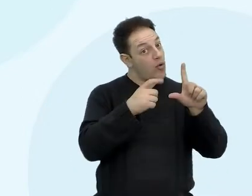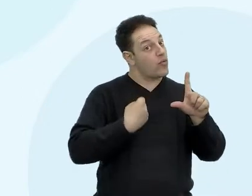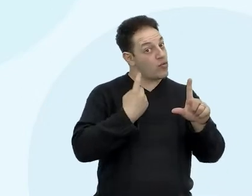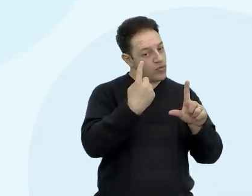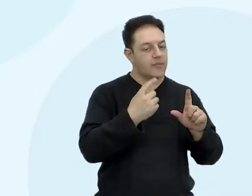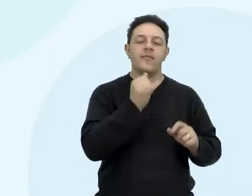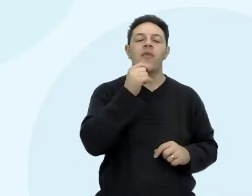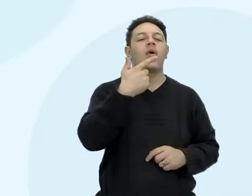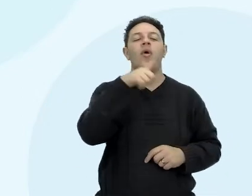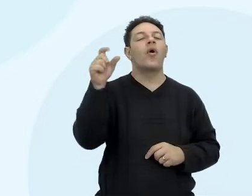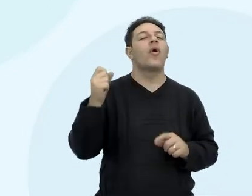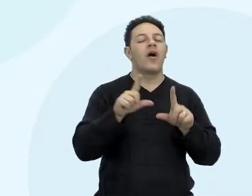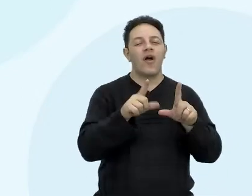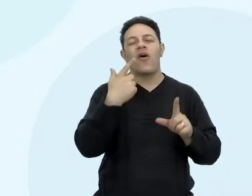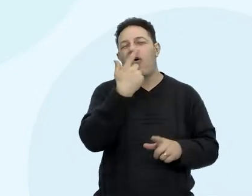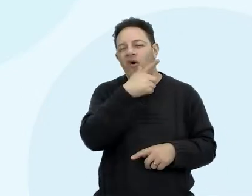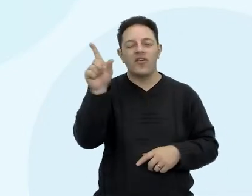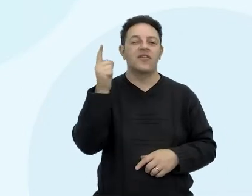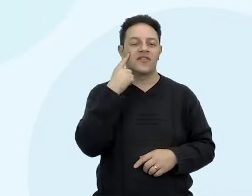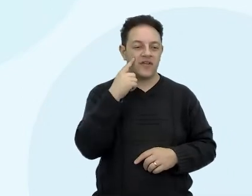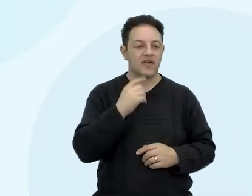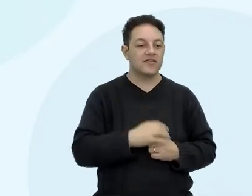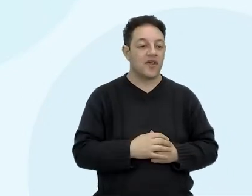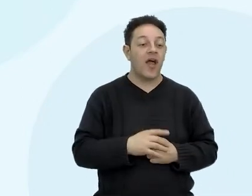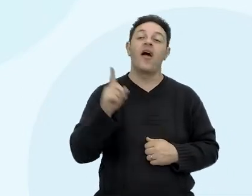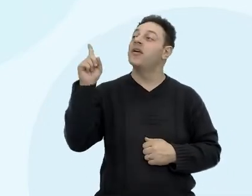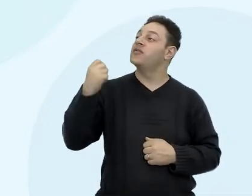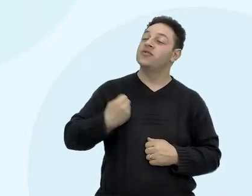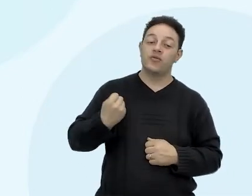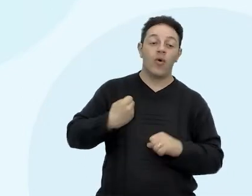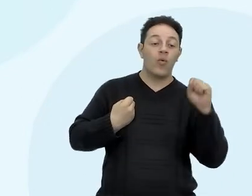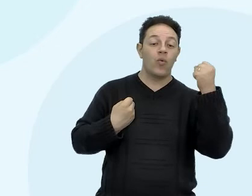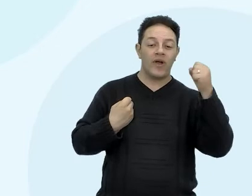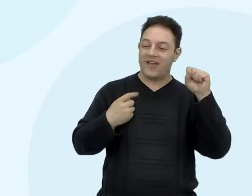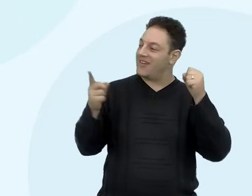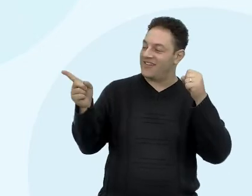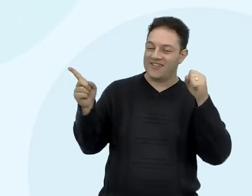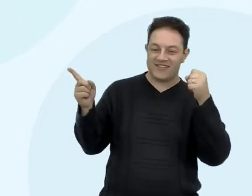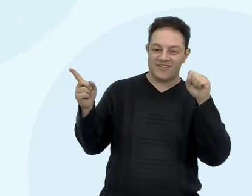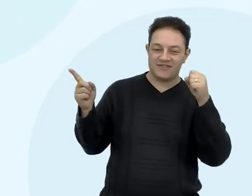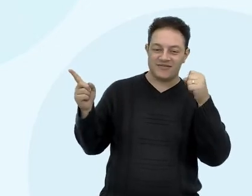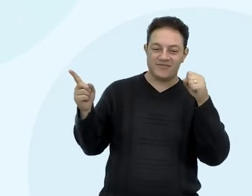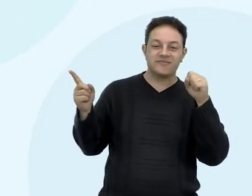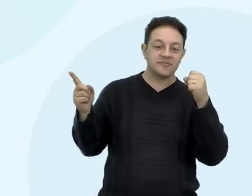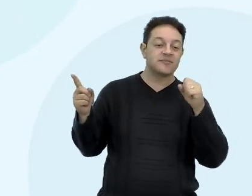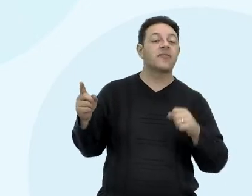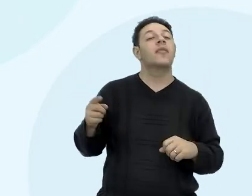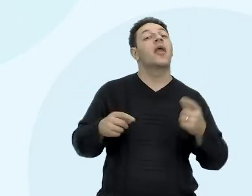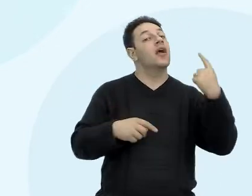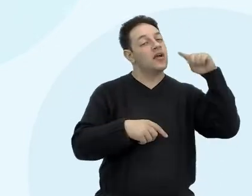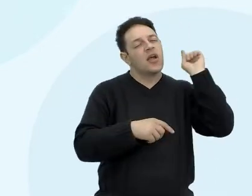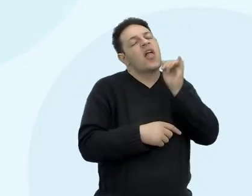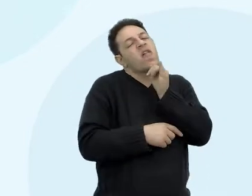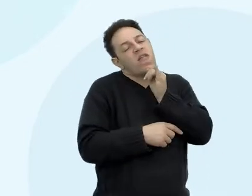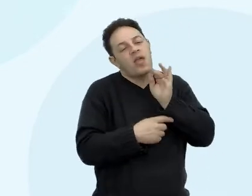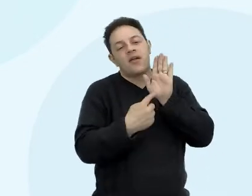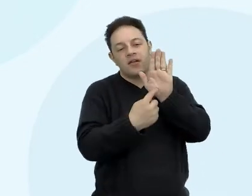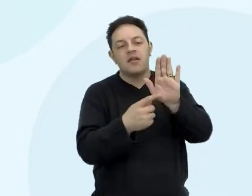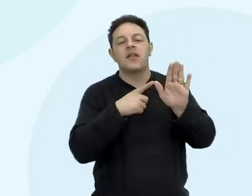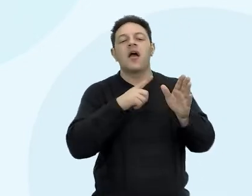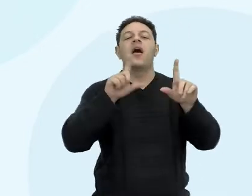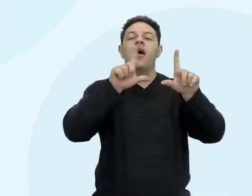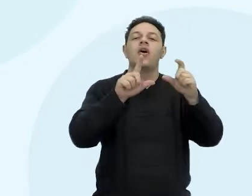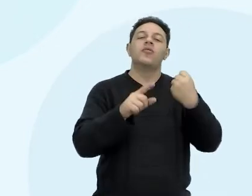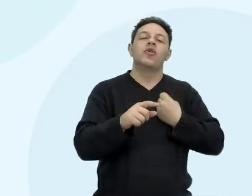aí que a gente recebe, a carta 8. Então, aí tem um exemplo da carta 2, né? Pagar a conta de água.